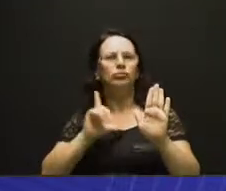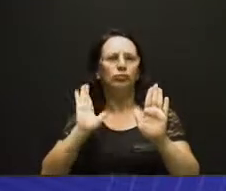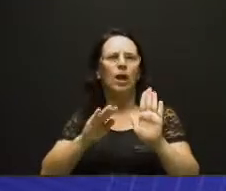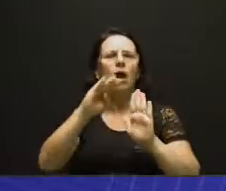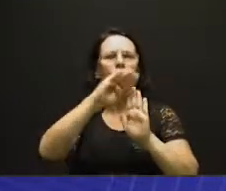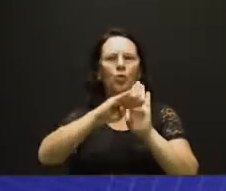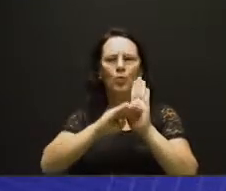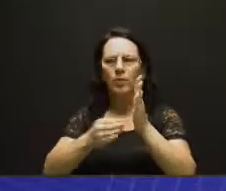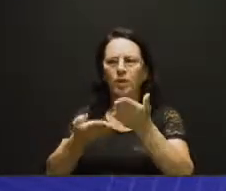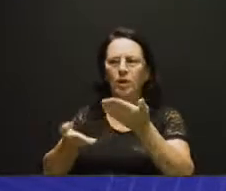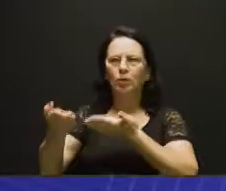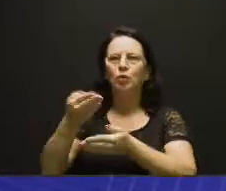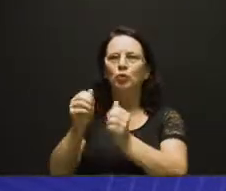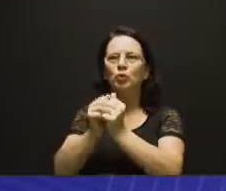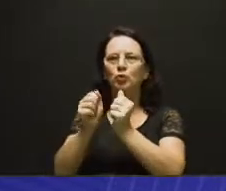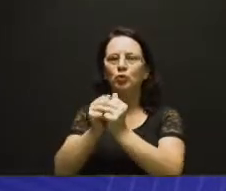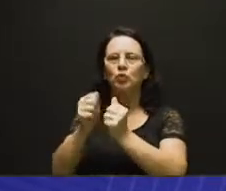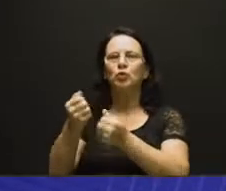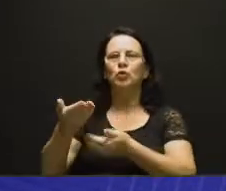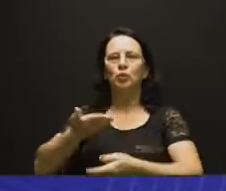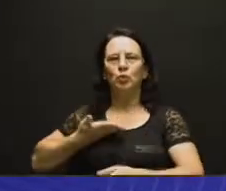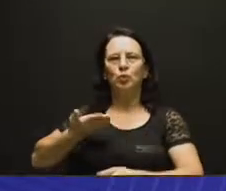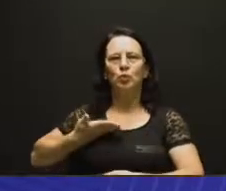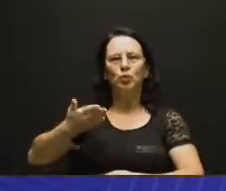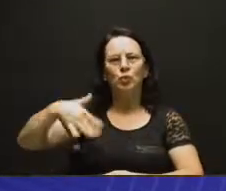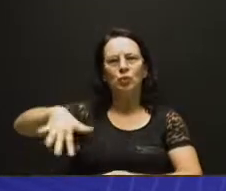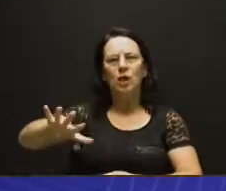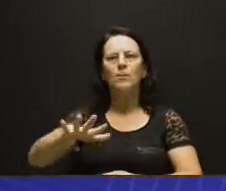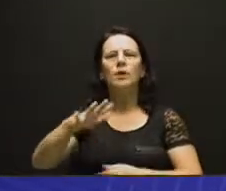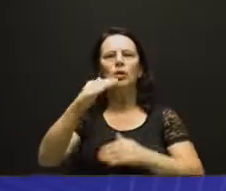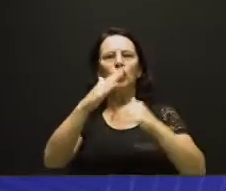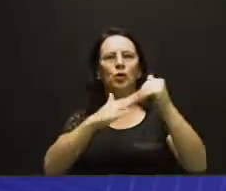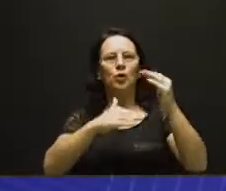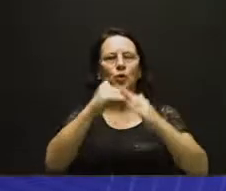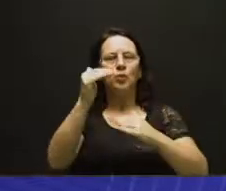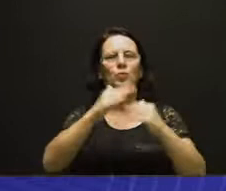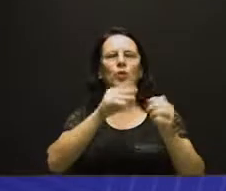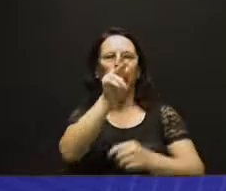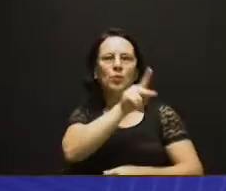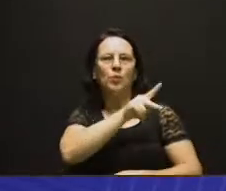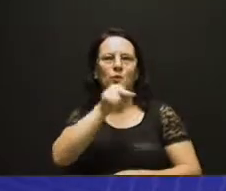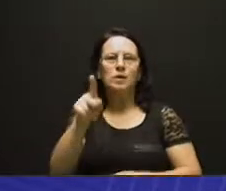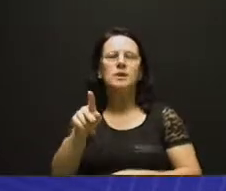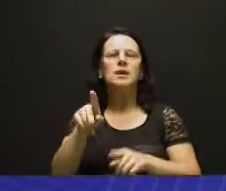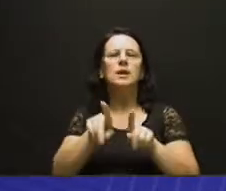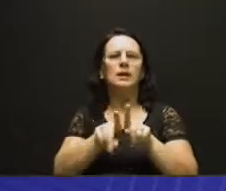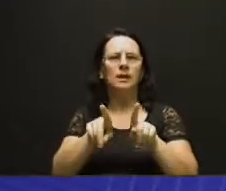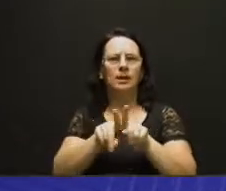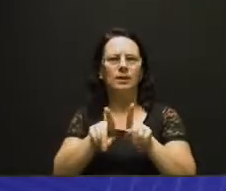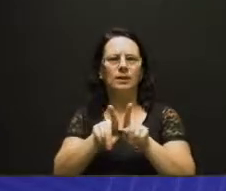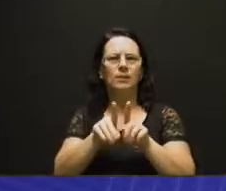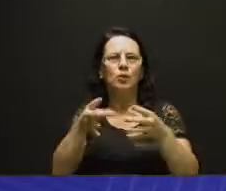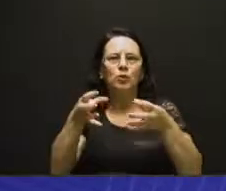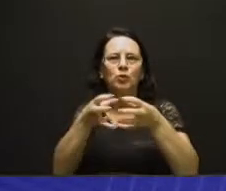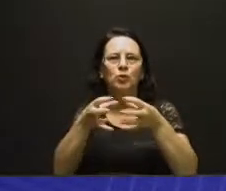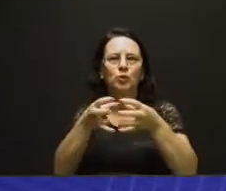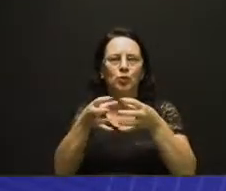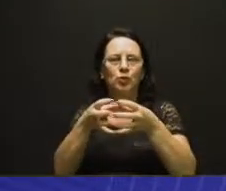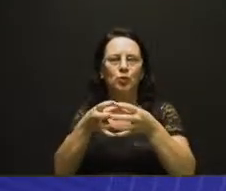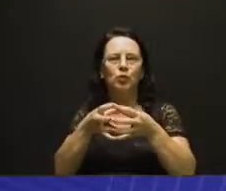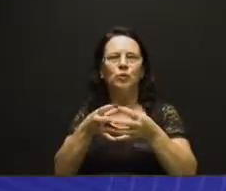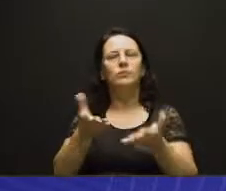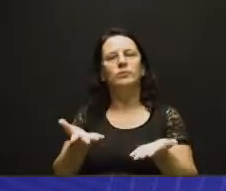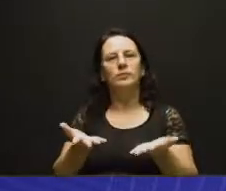acompanhe a turma dele ele tem que ser elaborado tanto pelo professor titular quanto pelo mediador quando por essa equipe multidisciplinar